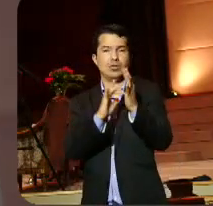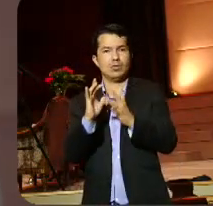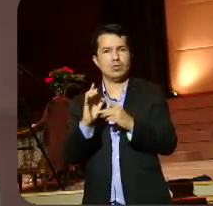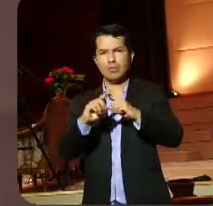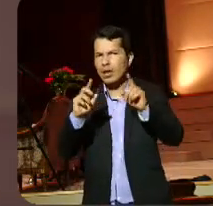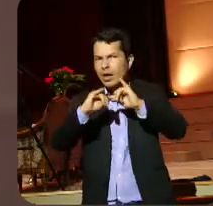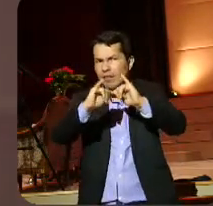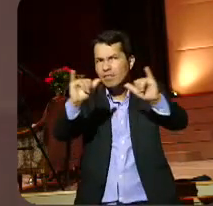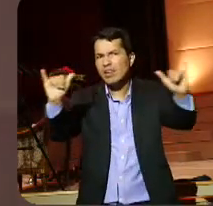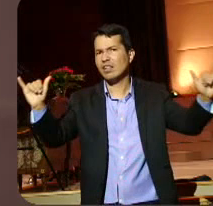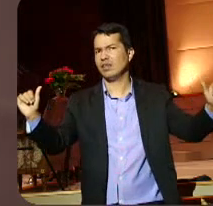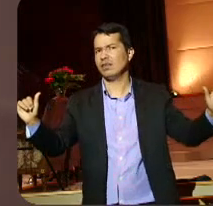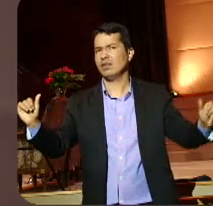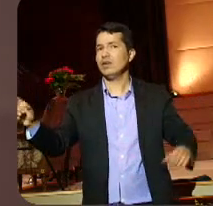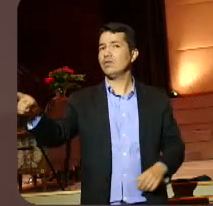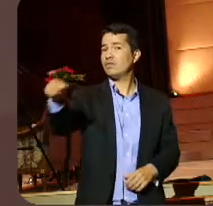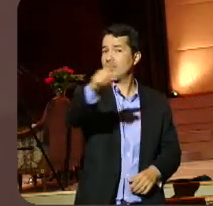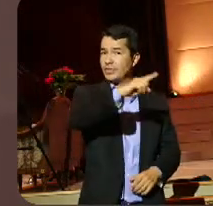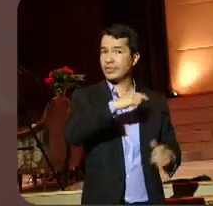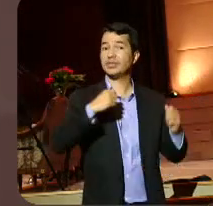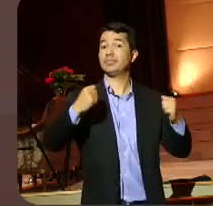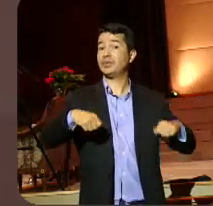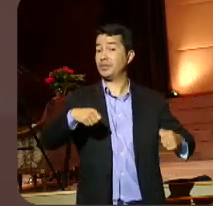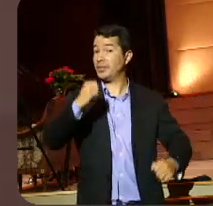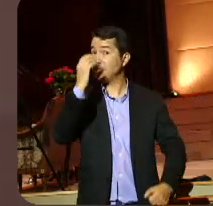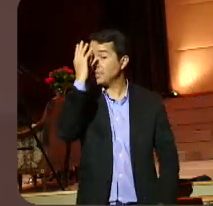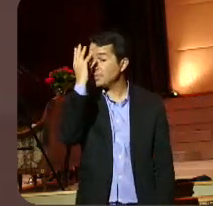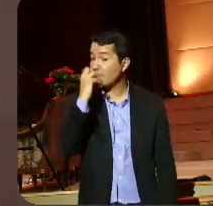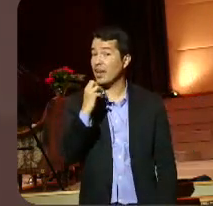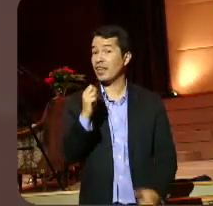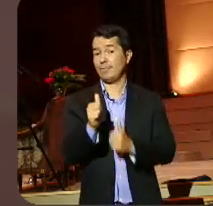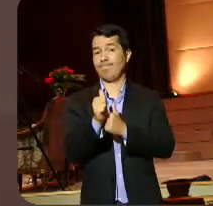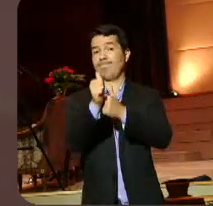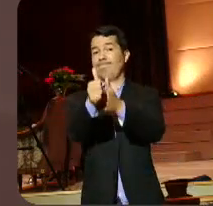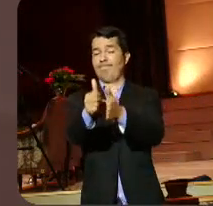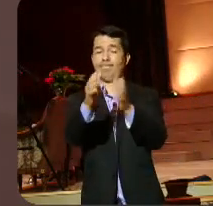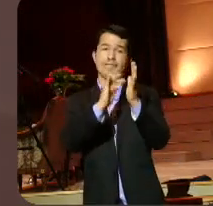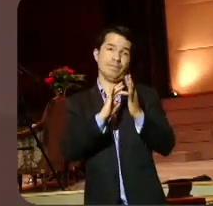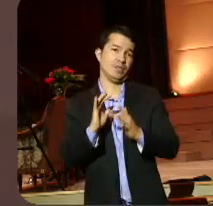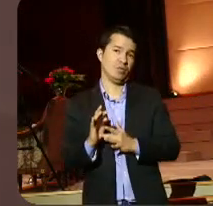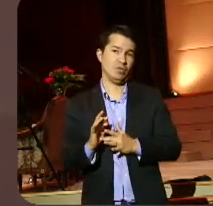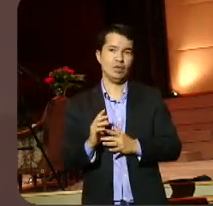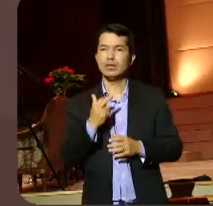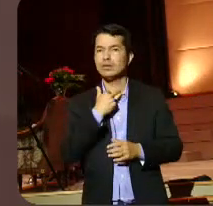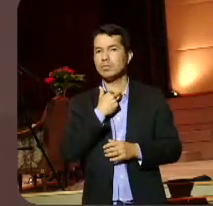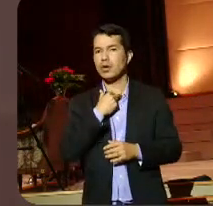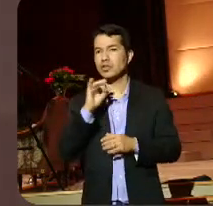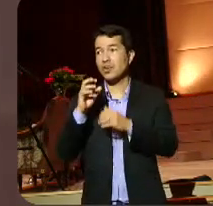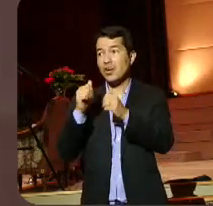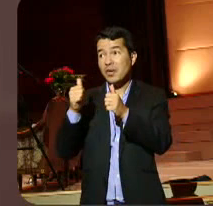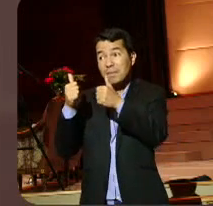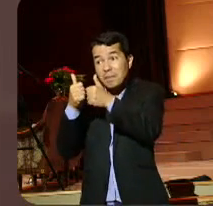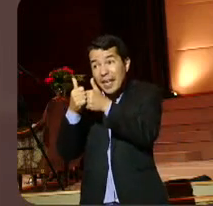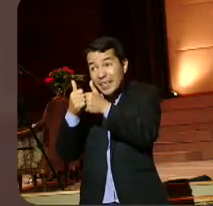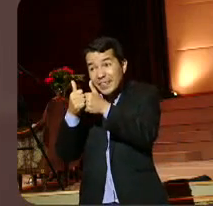séria para fazer a vontade de Deus na sua vida, ou você vai continuar vagando por esse mundo